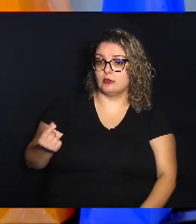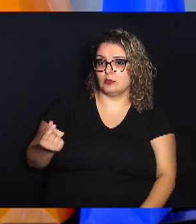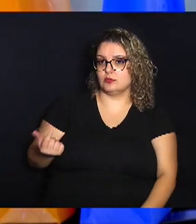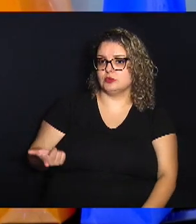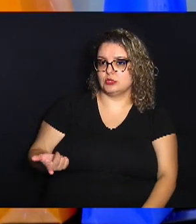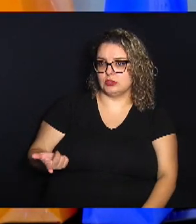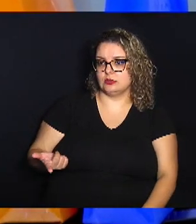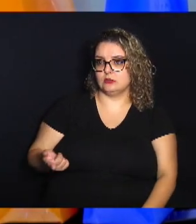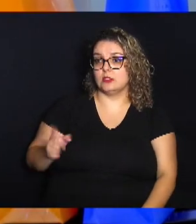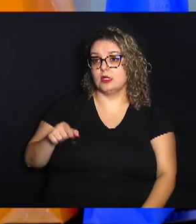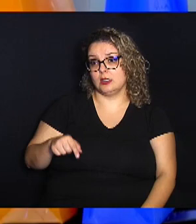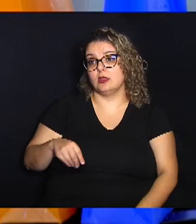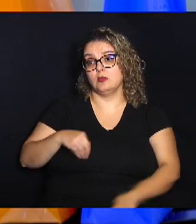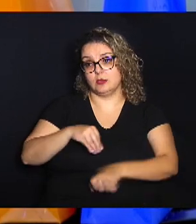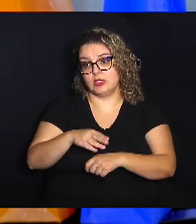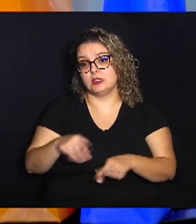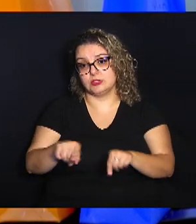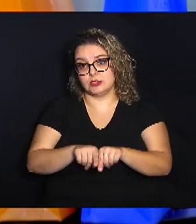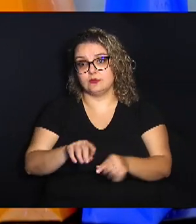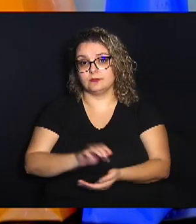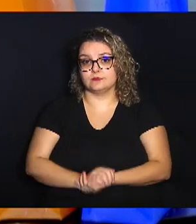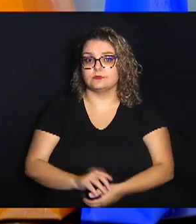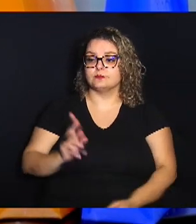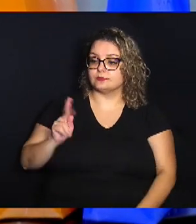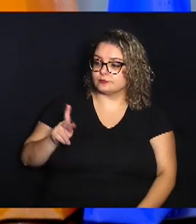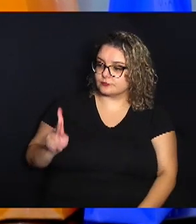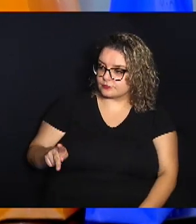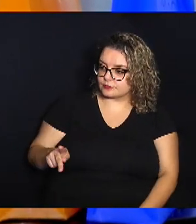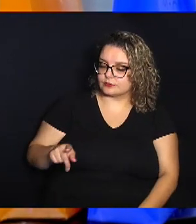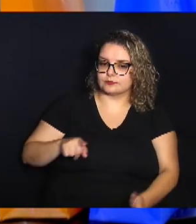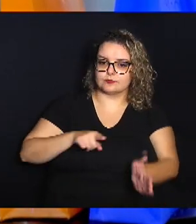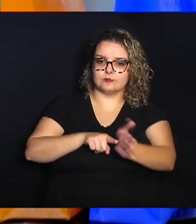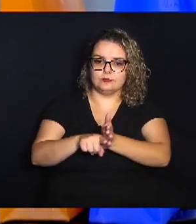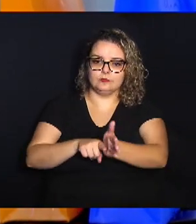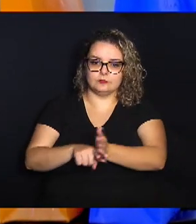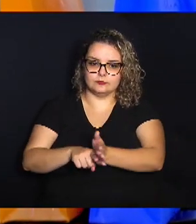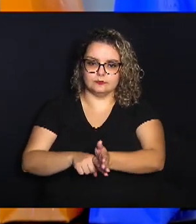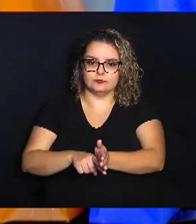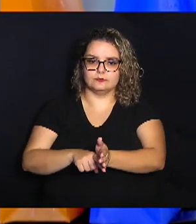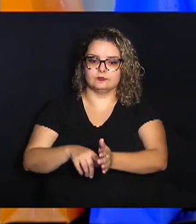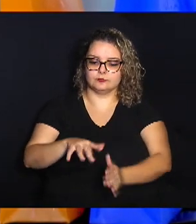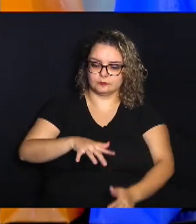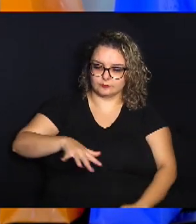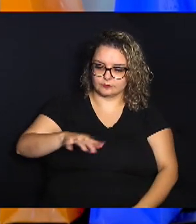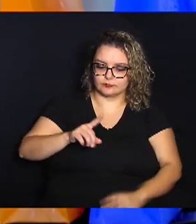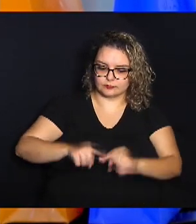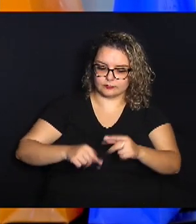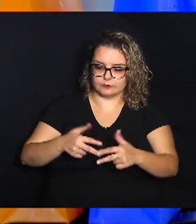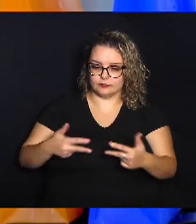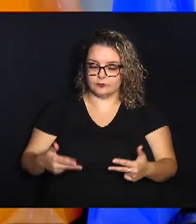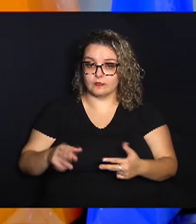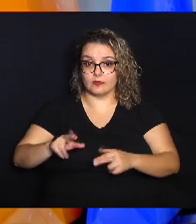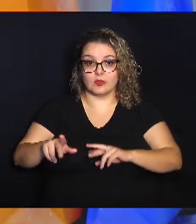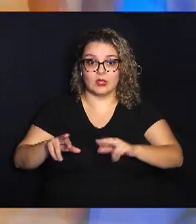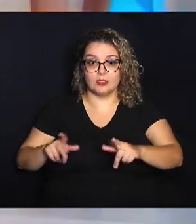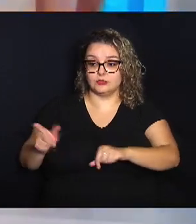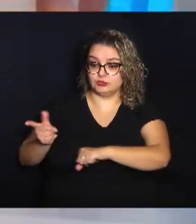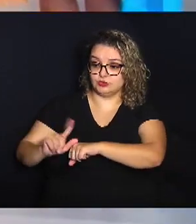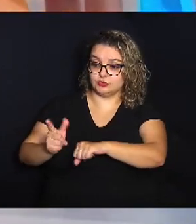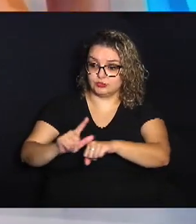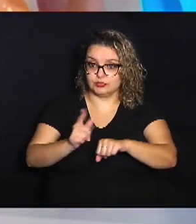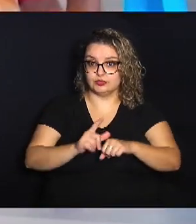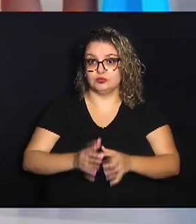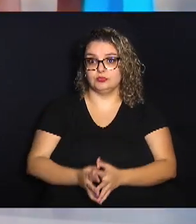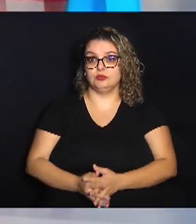Então essa é uma das dicas. E, professor, fazer a pesquisa de mercado do mesmo produto em diferentes lojas